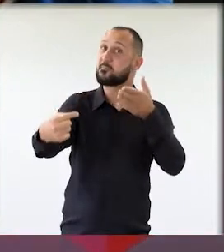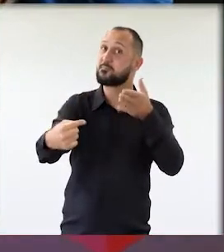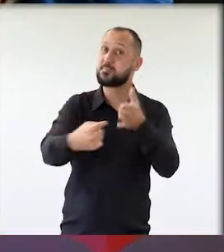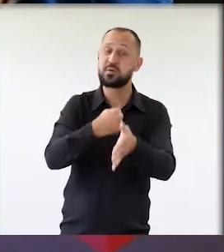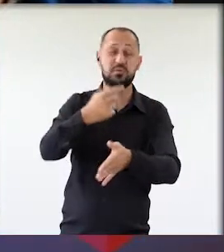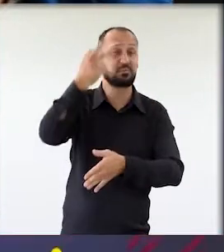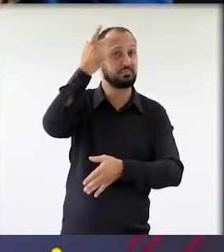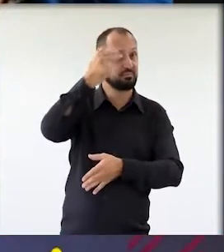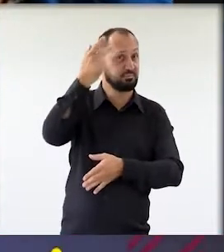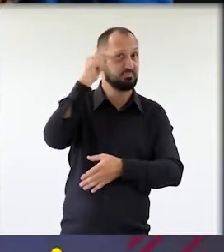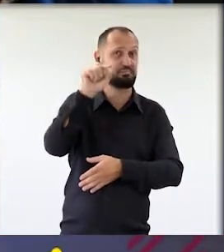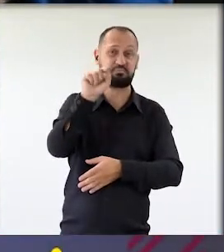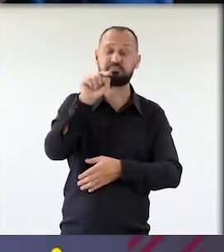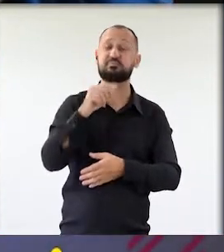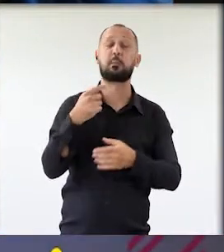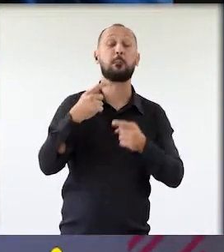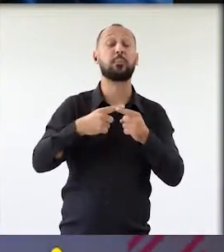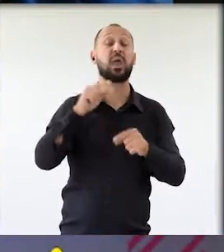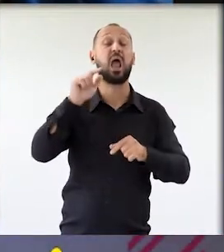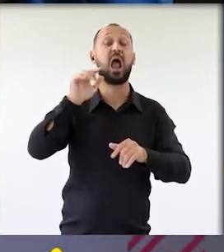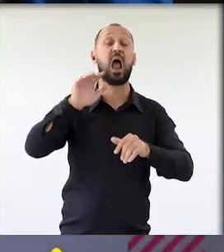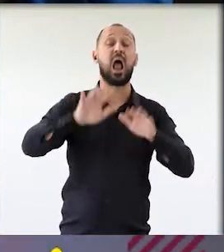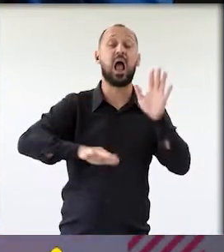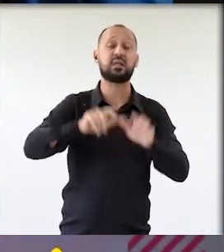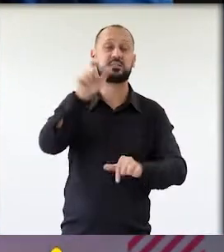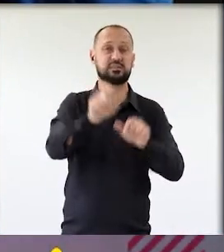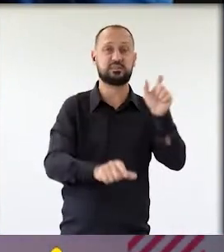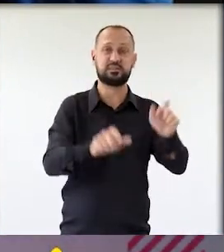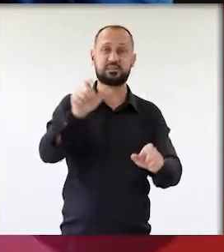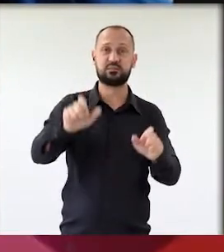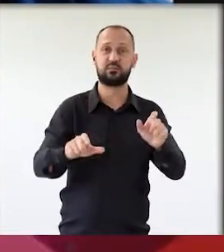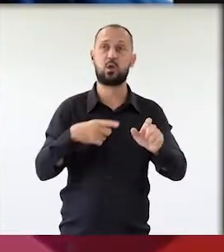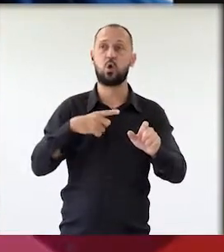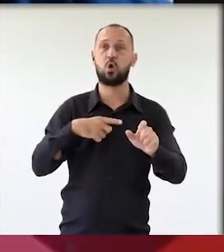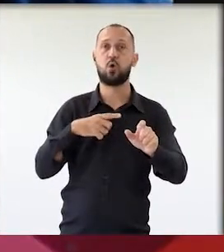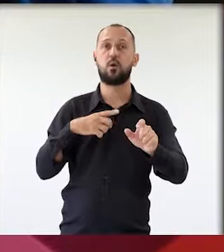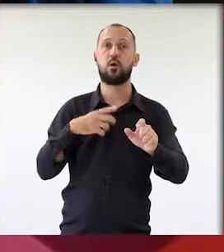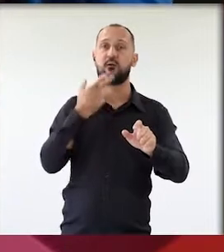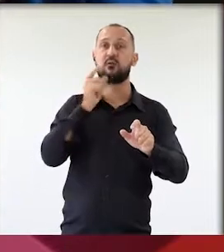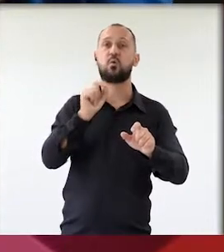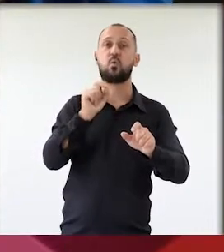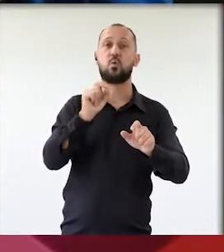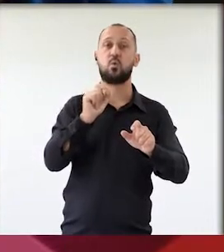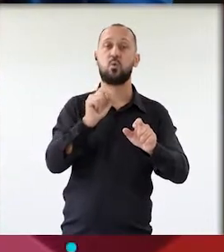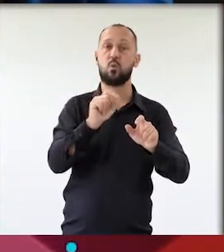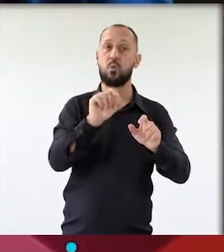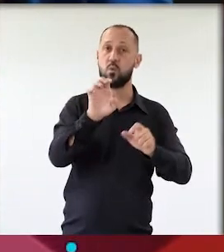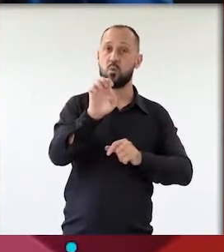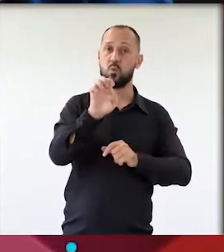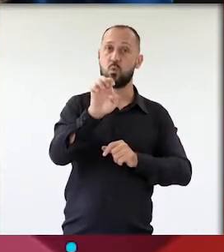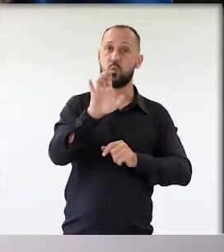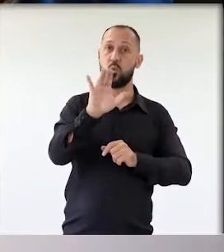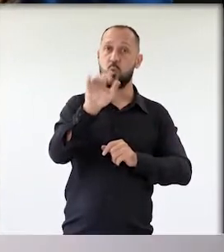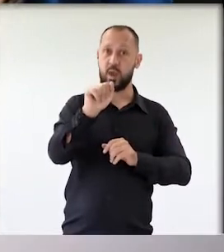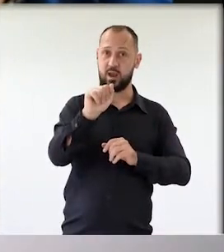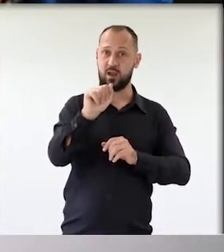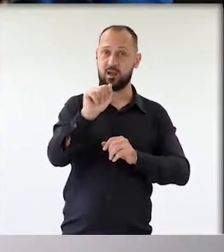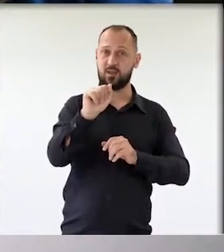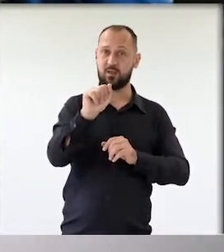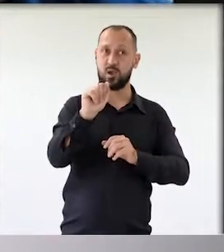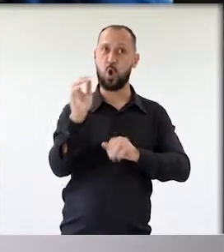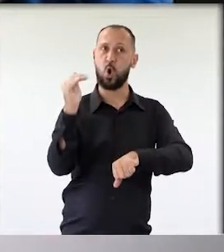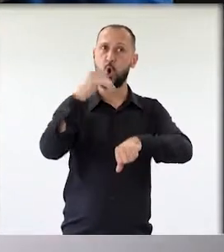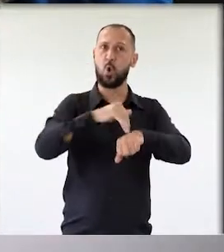Essa é uma pergunta muito comum, né? Inclusive as pessoas até muitas vezes culpabilizam o ECA, né, o Estatuto da